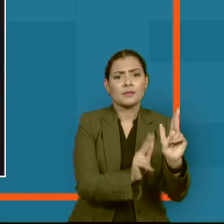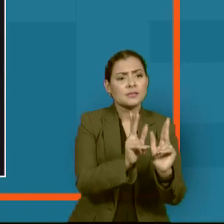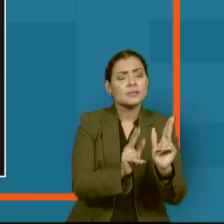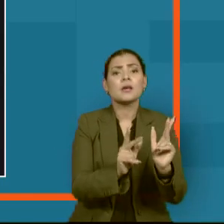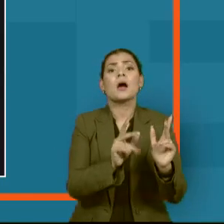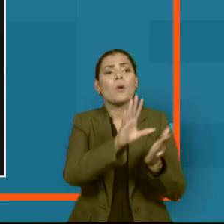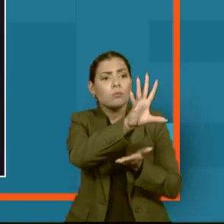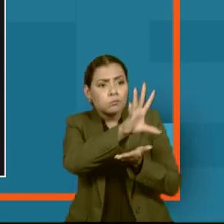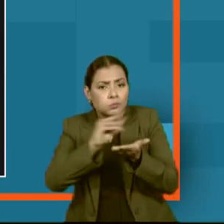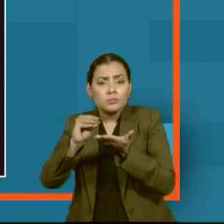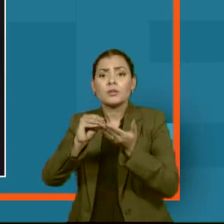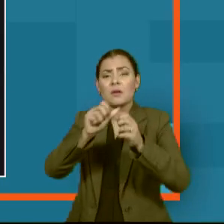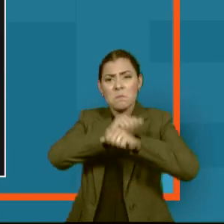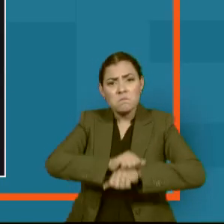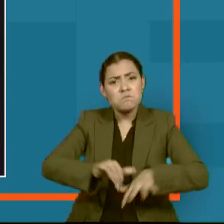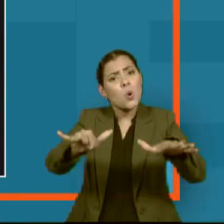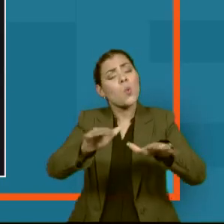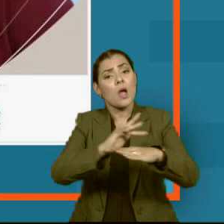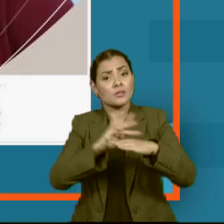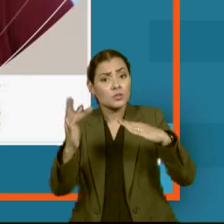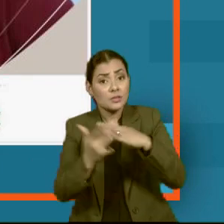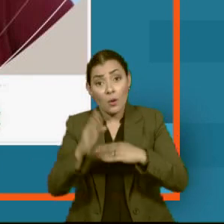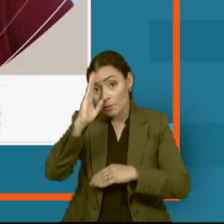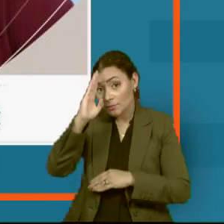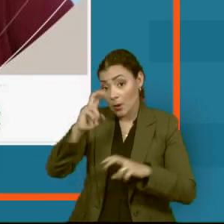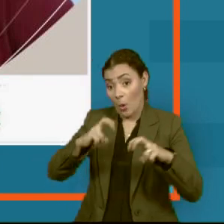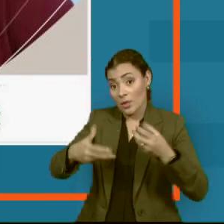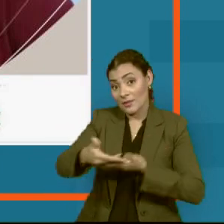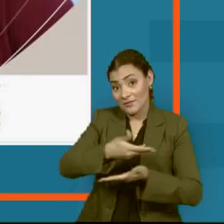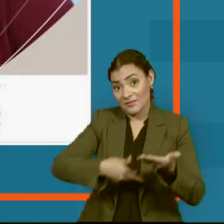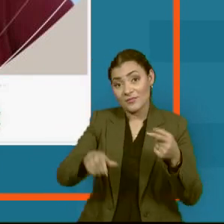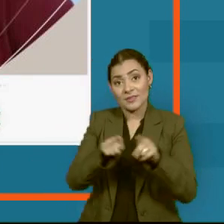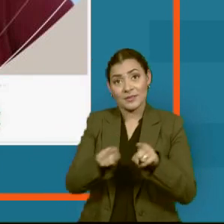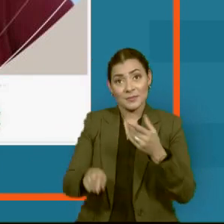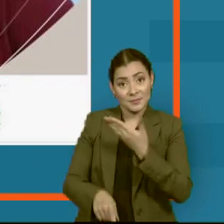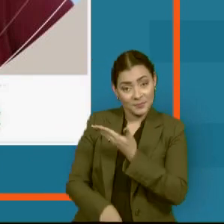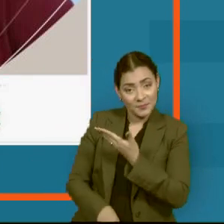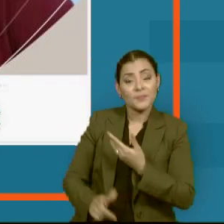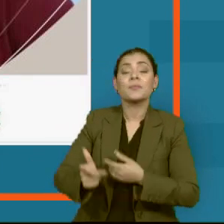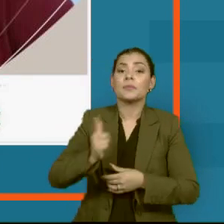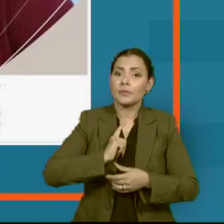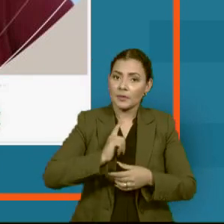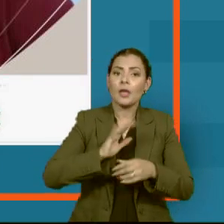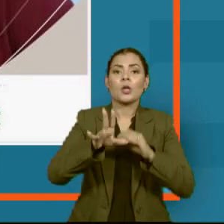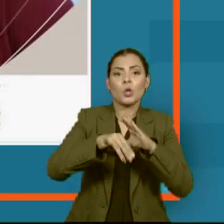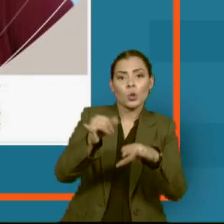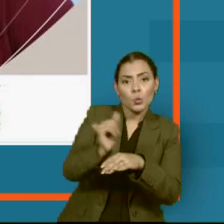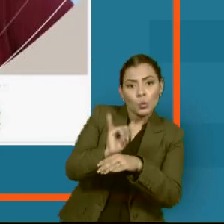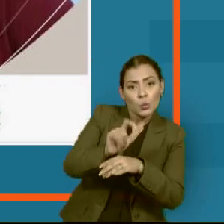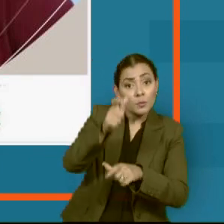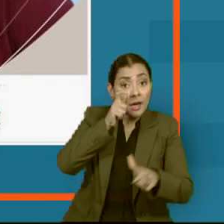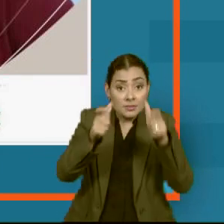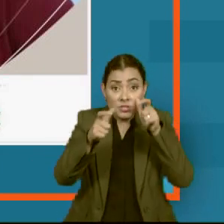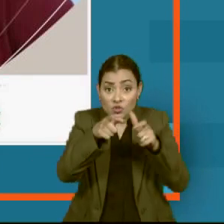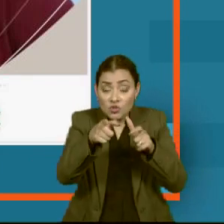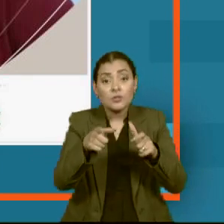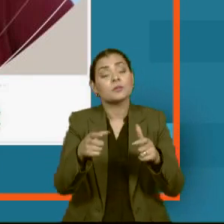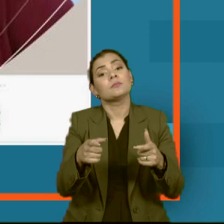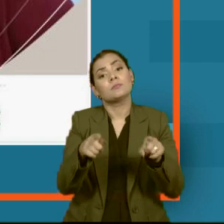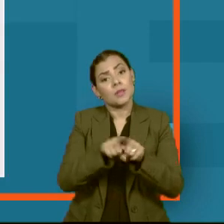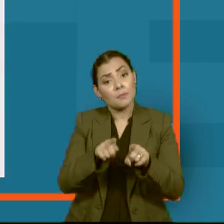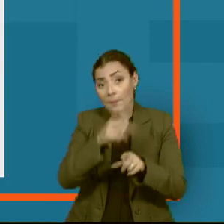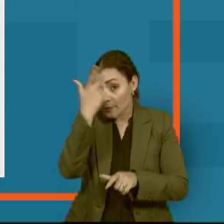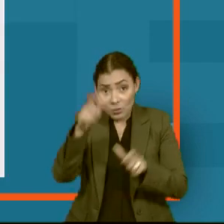das notícias para viralizar isso nas redes. Principalmente o Roda Viva, nós fazemos uma transmissão no YouTube para as pessoas conseguirem assistir.